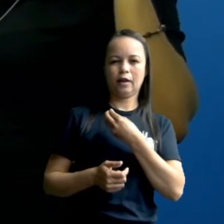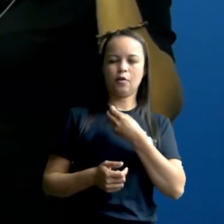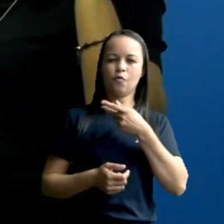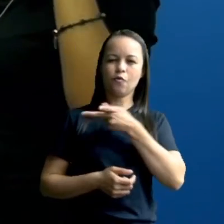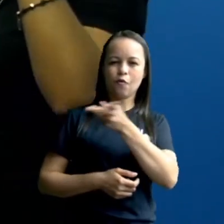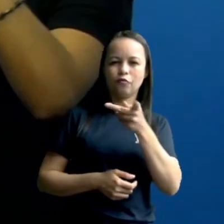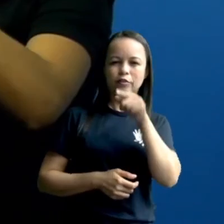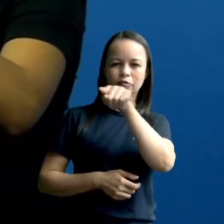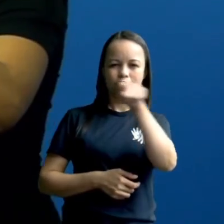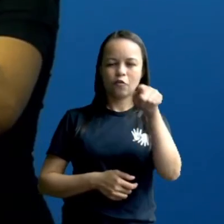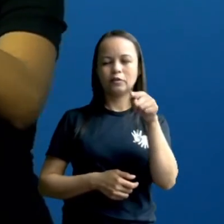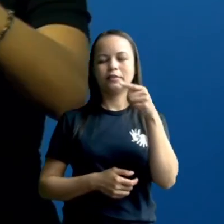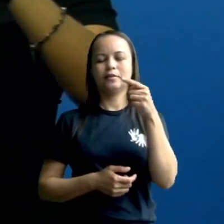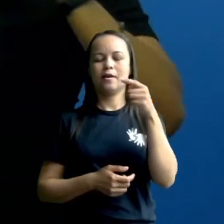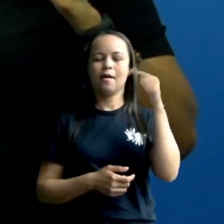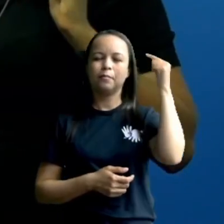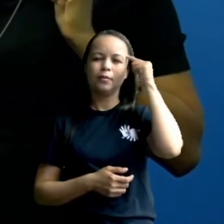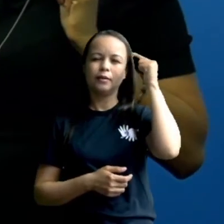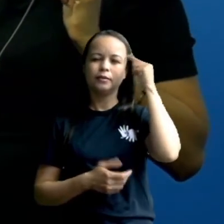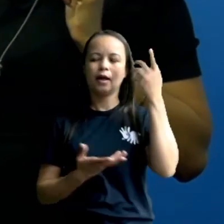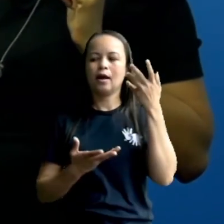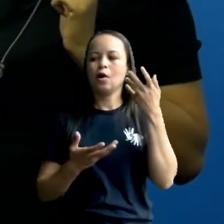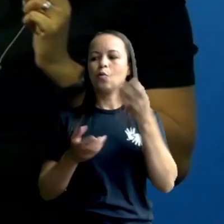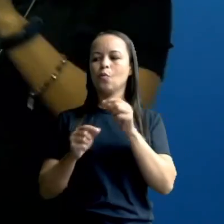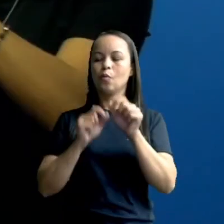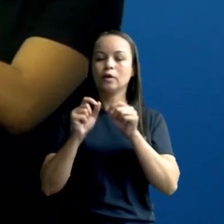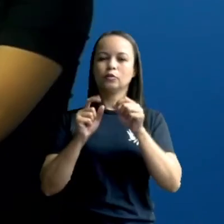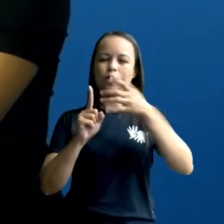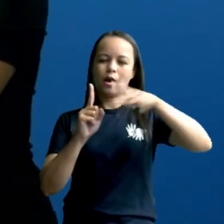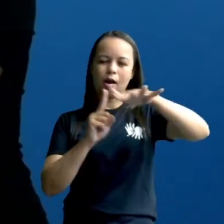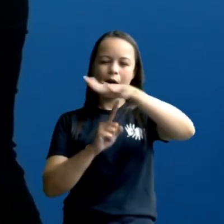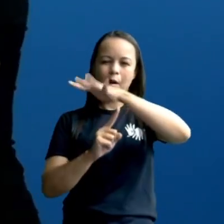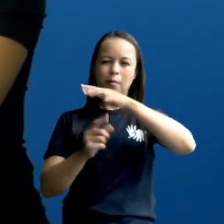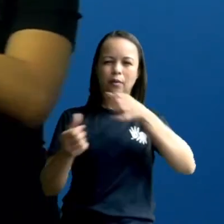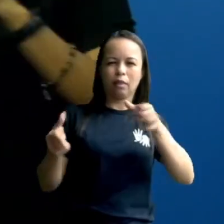tá bom? Quando eu degrado o meio ambiente, eu diminuo a minha qualidade